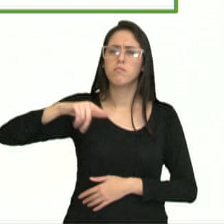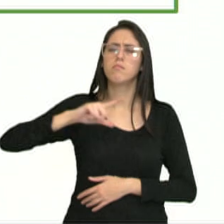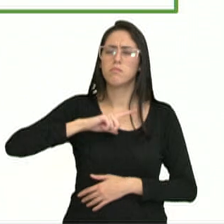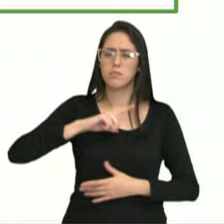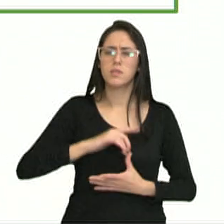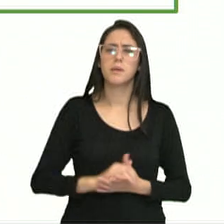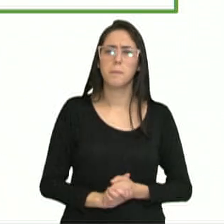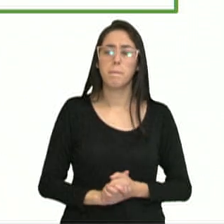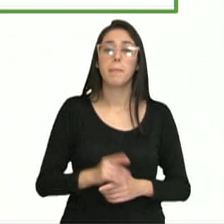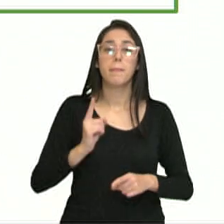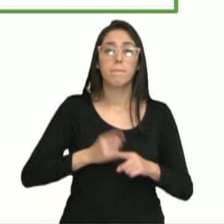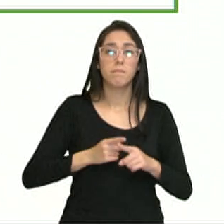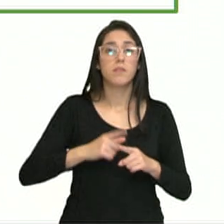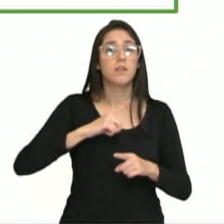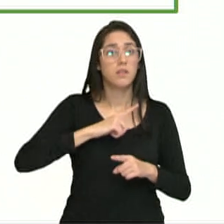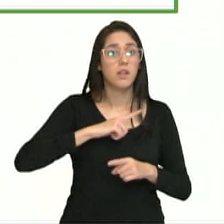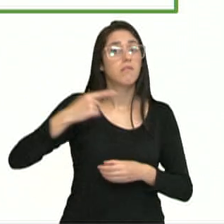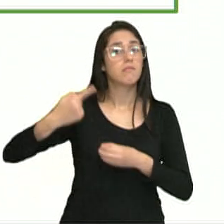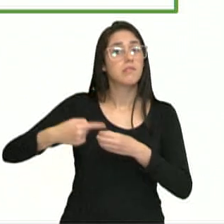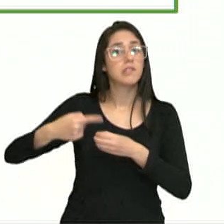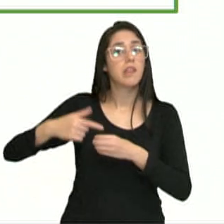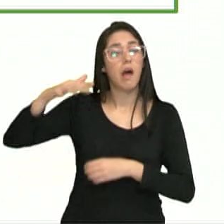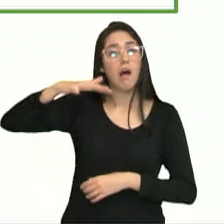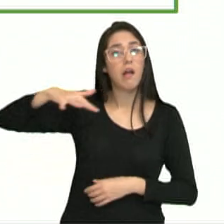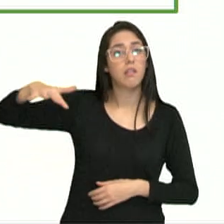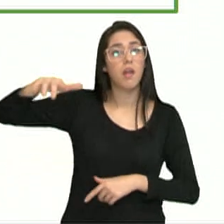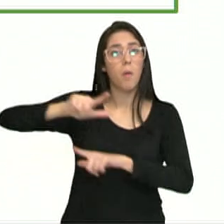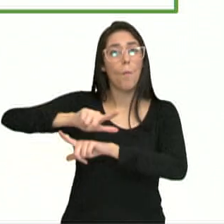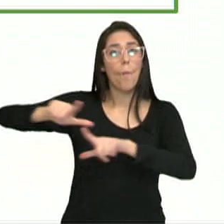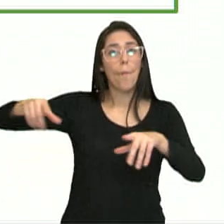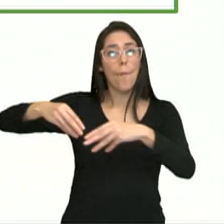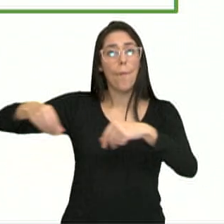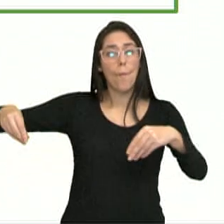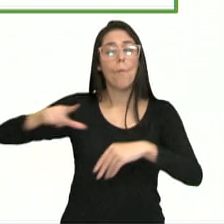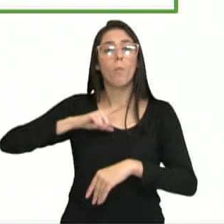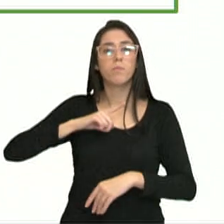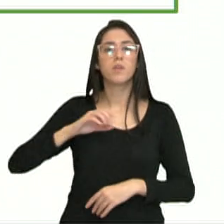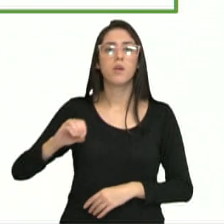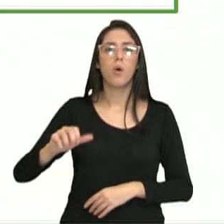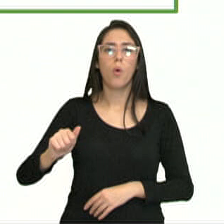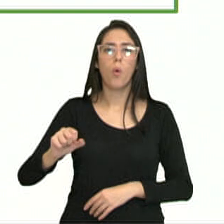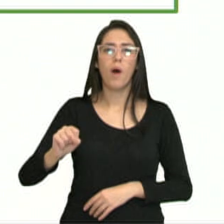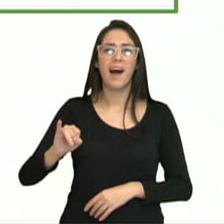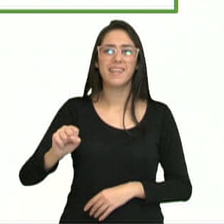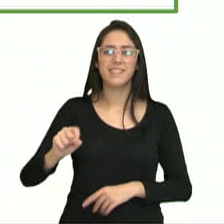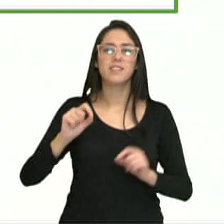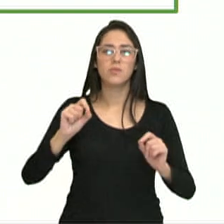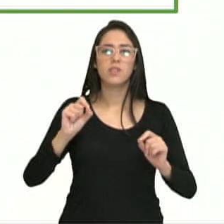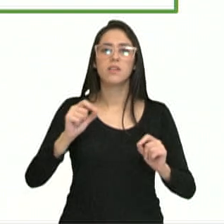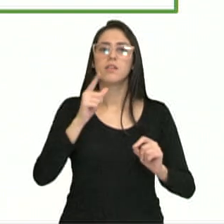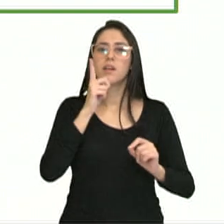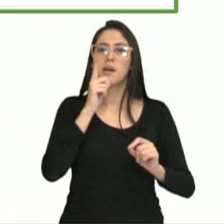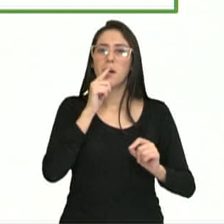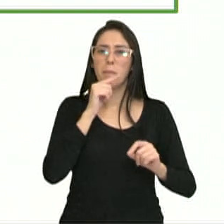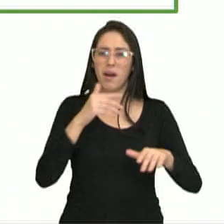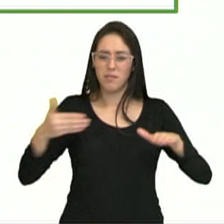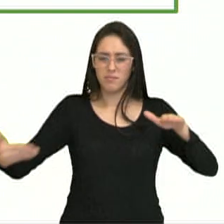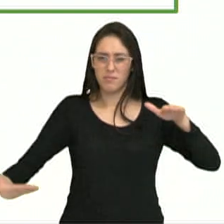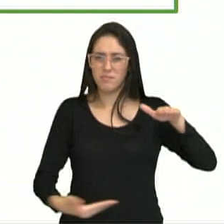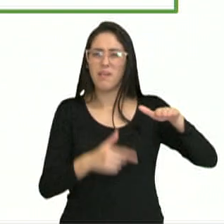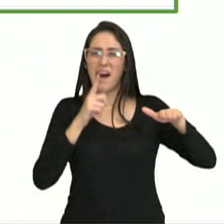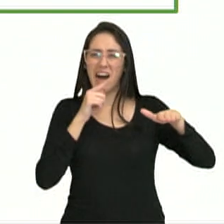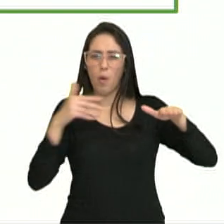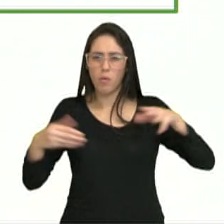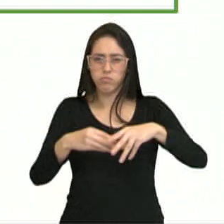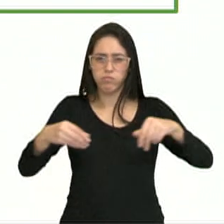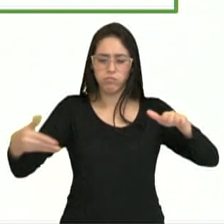porque existem cidades no deserto, que são onde tem os oásis, é onde o lençol freático consegue chegar à superfície